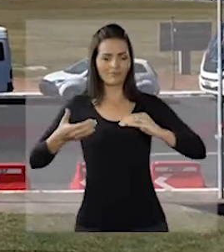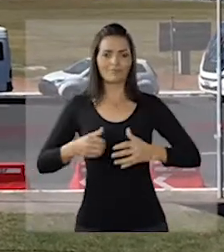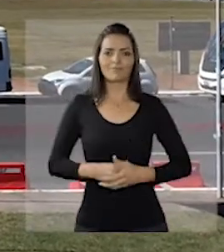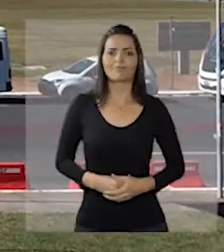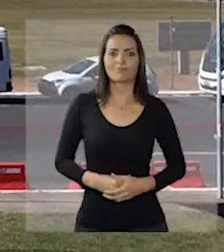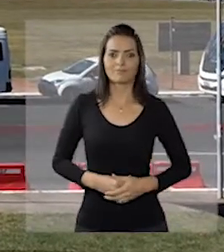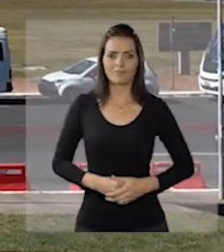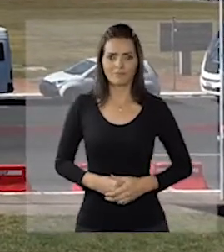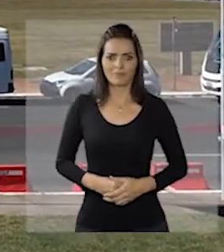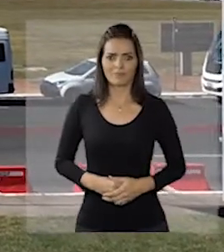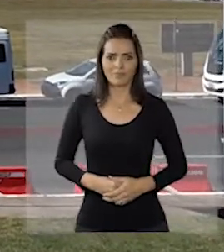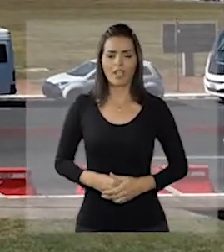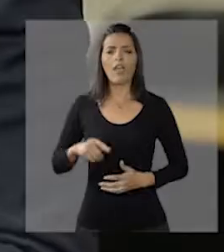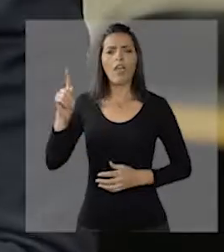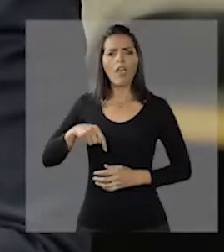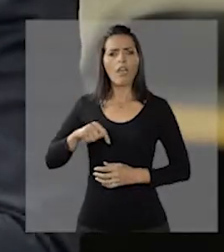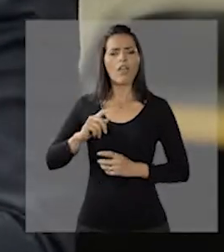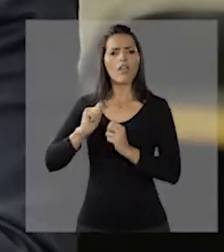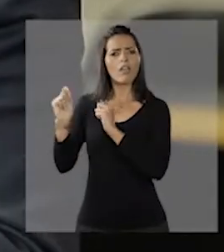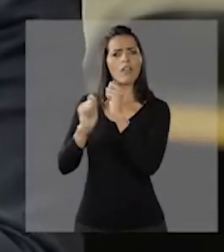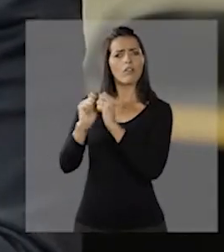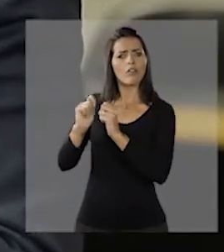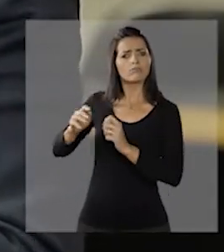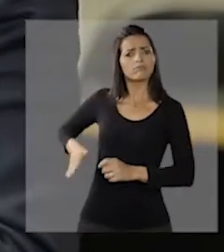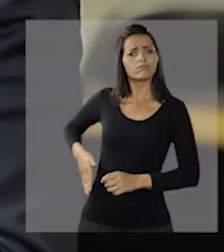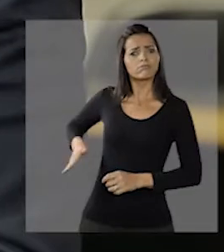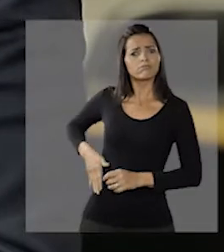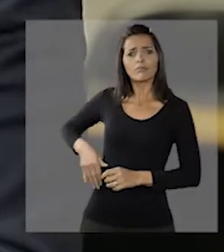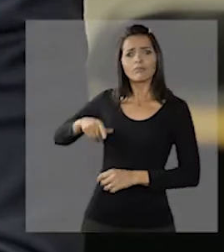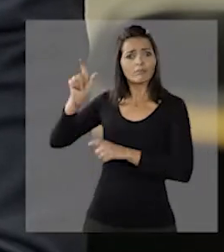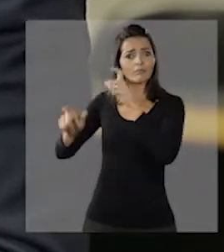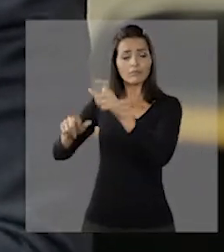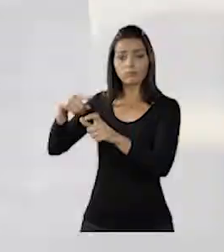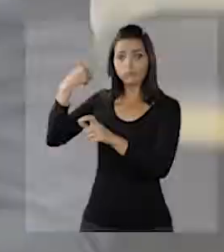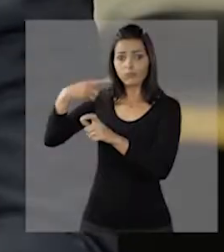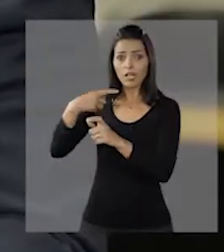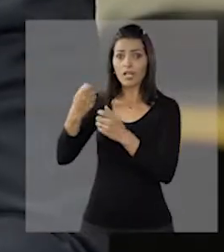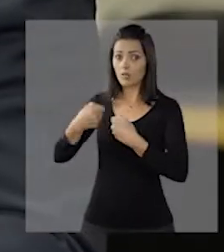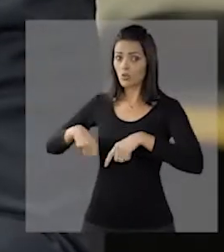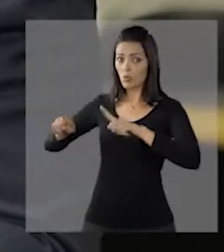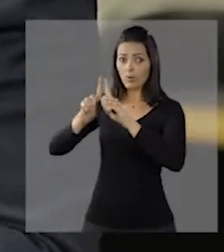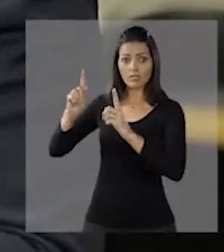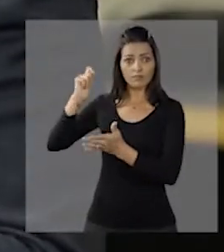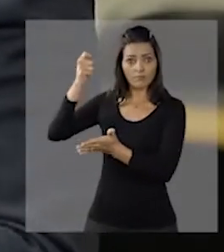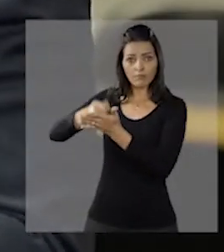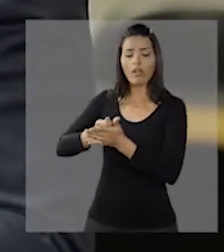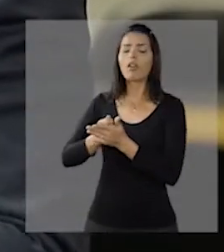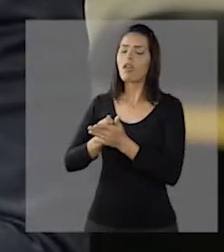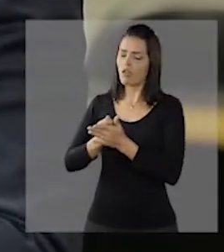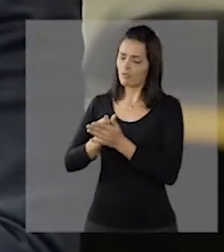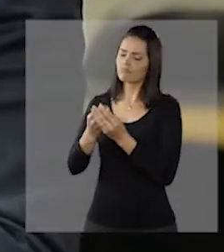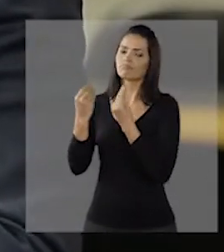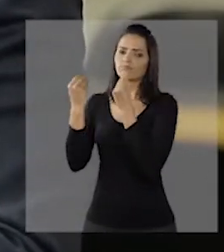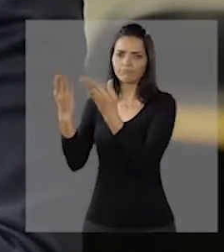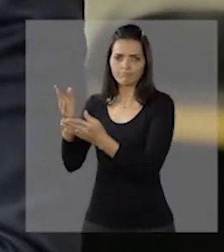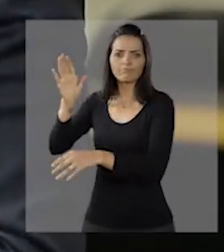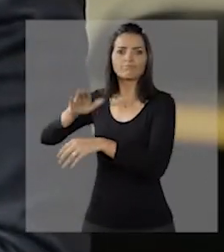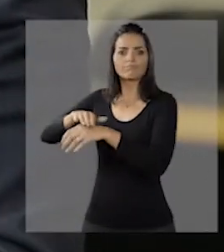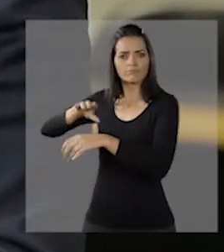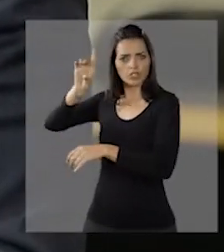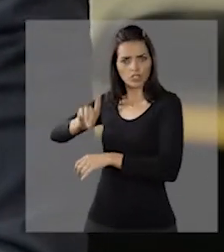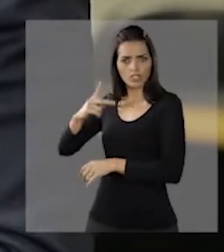projeto no Congresso Nacional. Isso é uma grande economia no bolso dos advogados, portanto a isenção é um